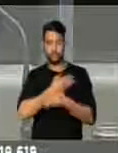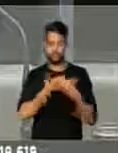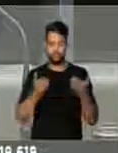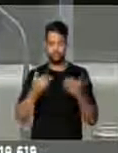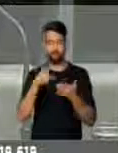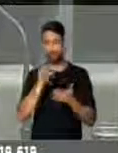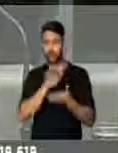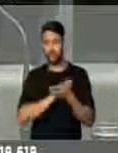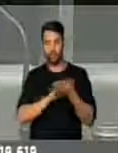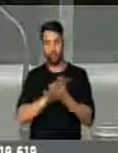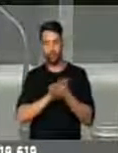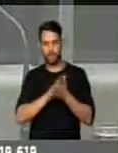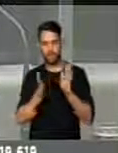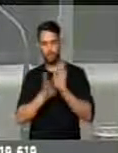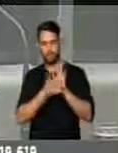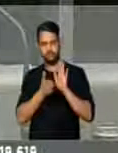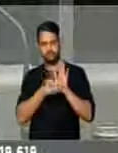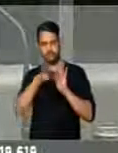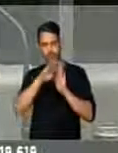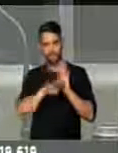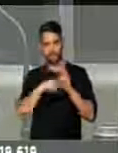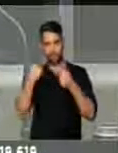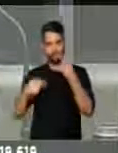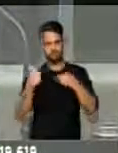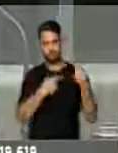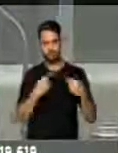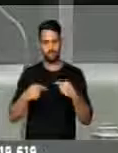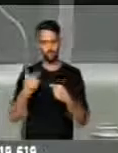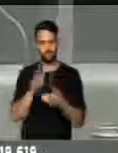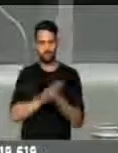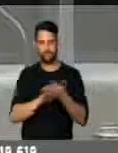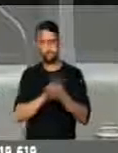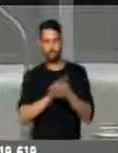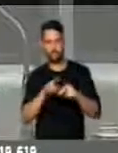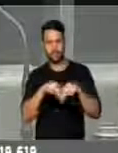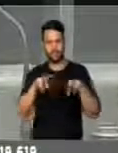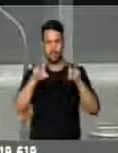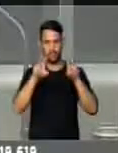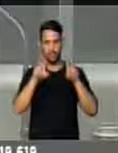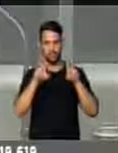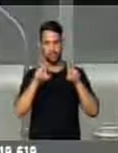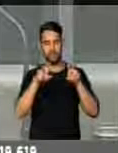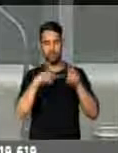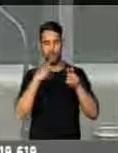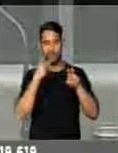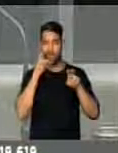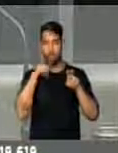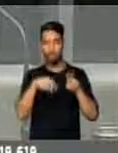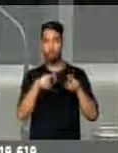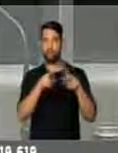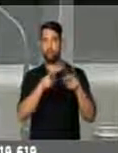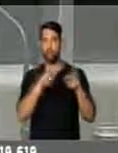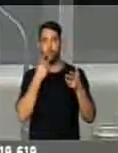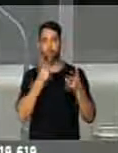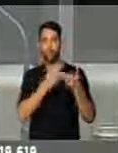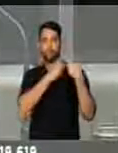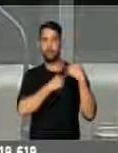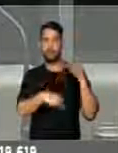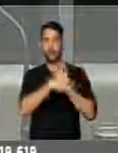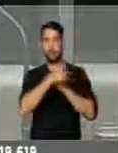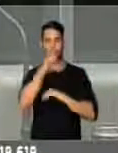e nunca são pautadas e discutidas as questões que dizem respeito aos